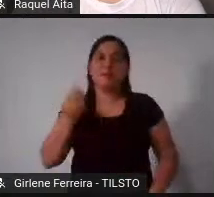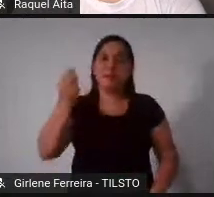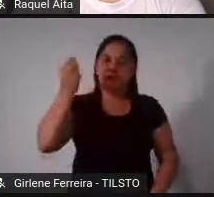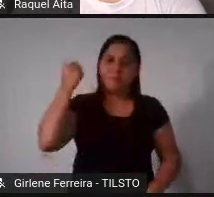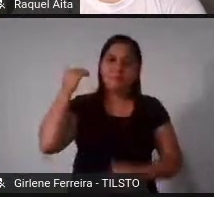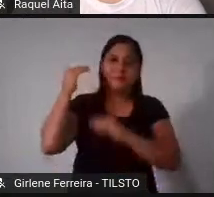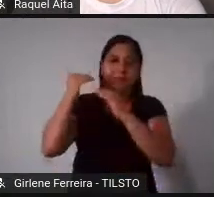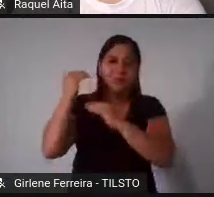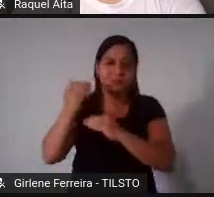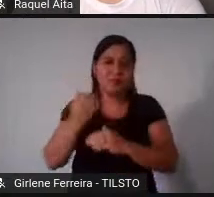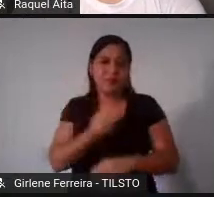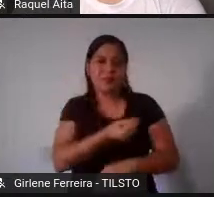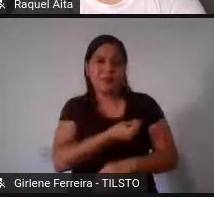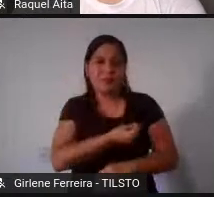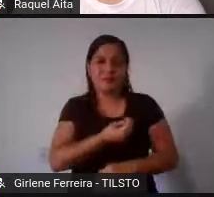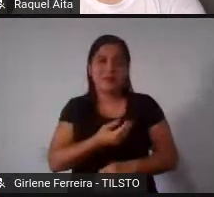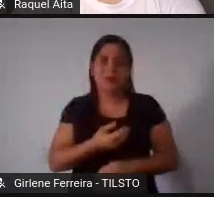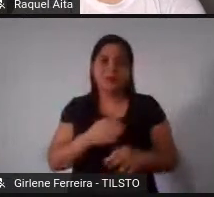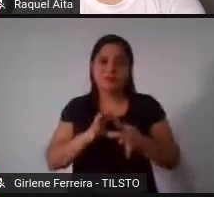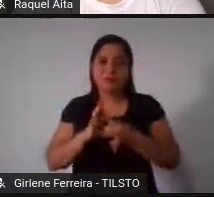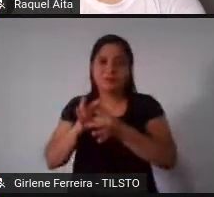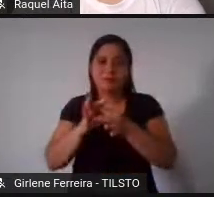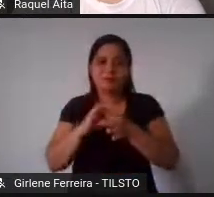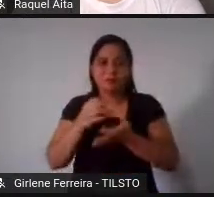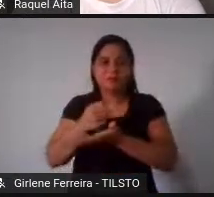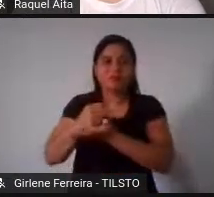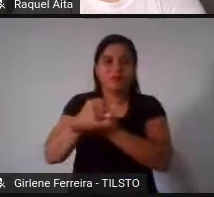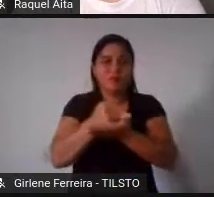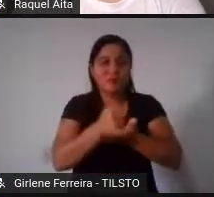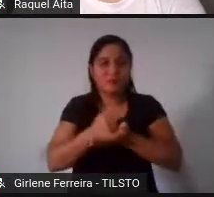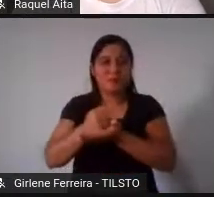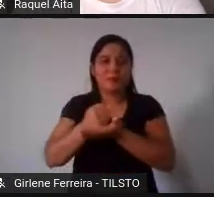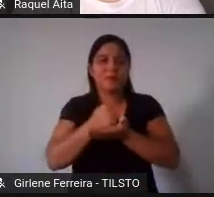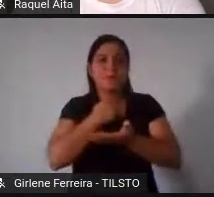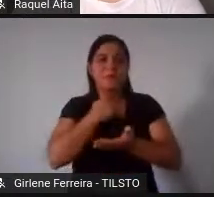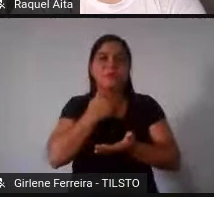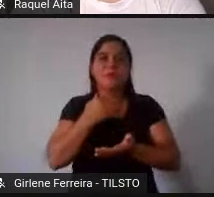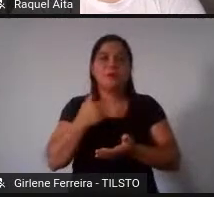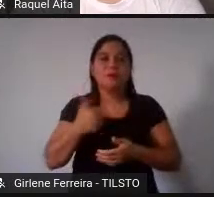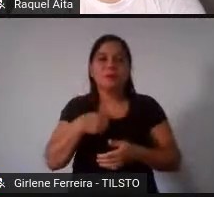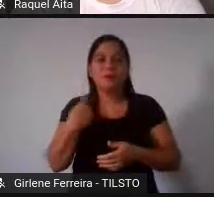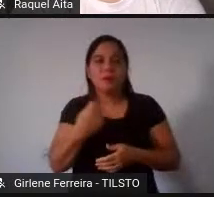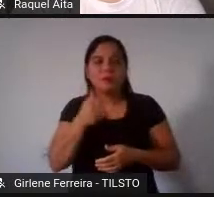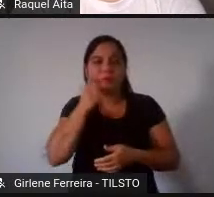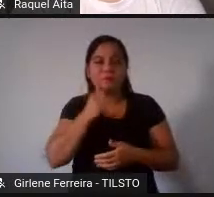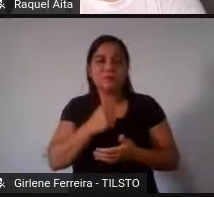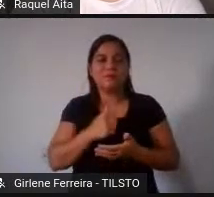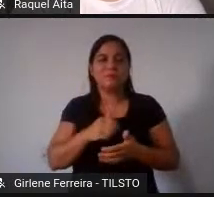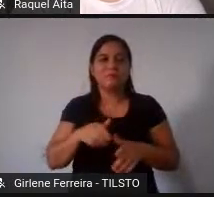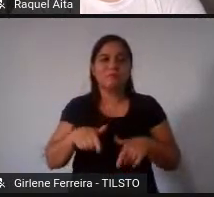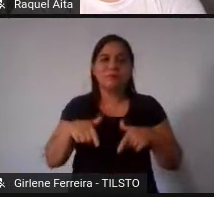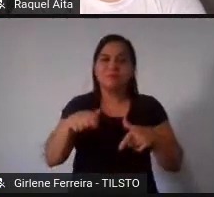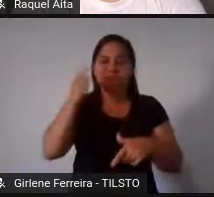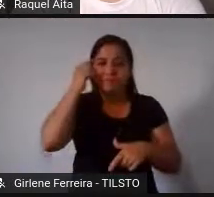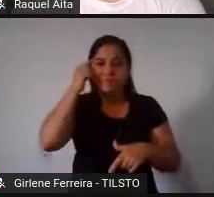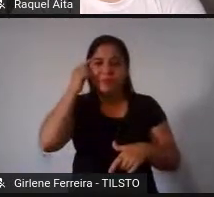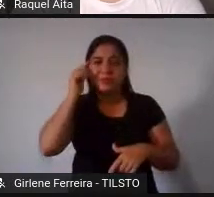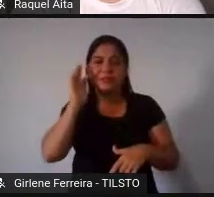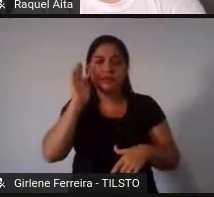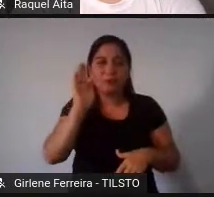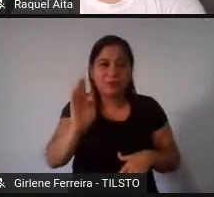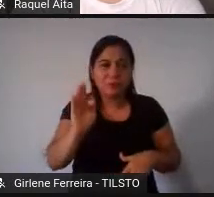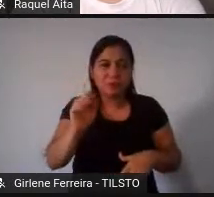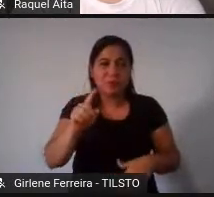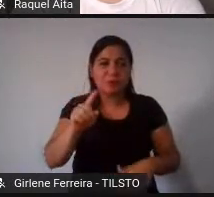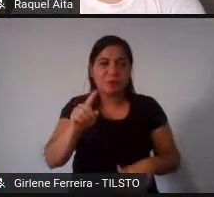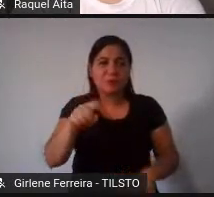apoio para que a gente comece a pensar sobre o futuro, sobre as próximas, o que a gente pode lidar dentro